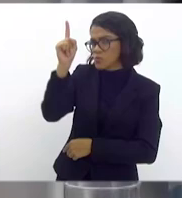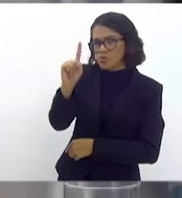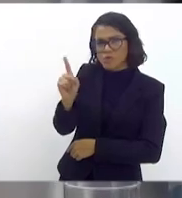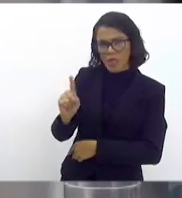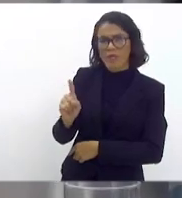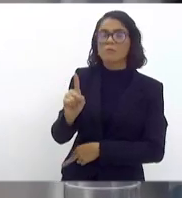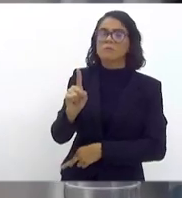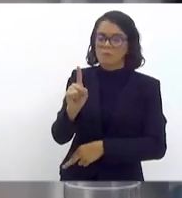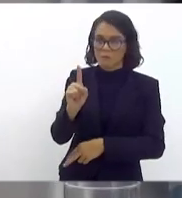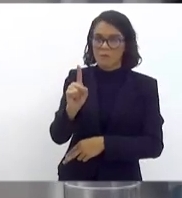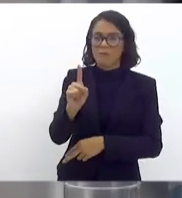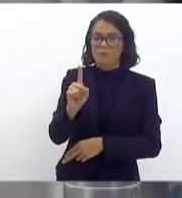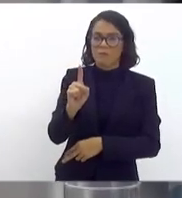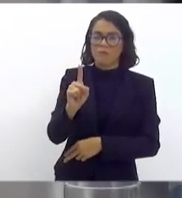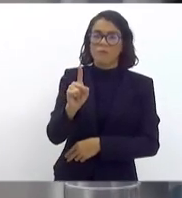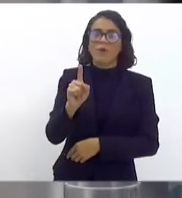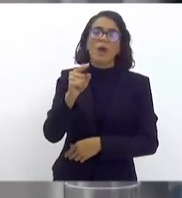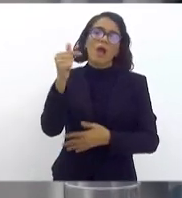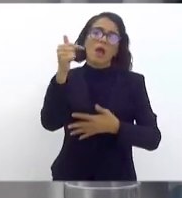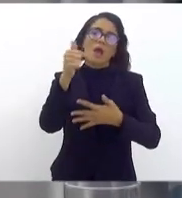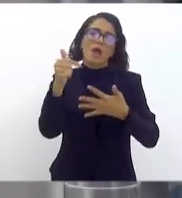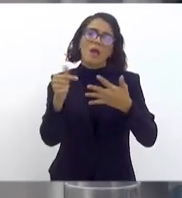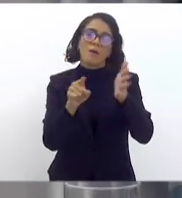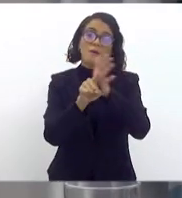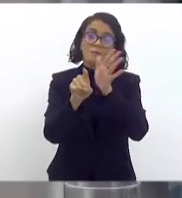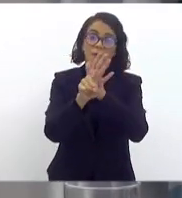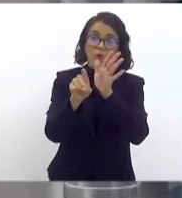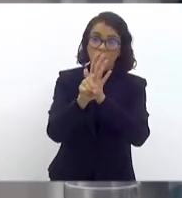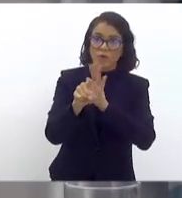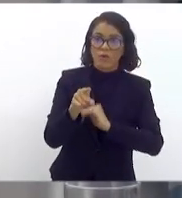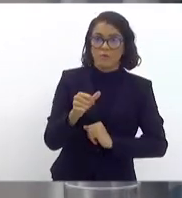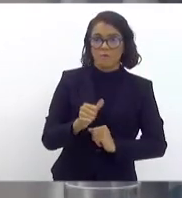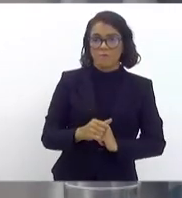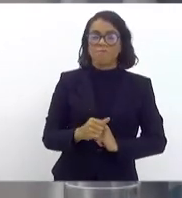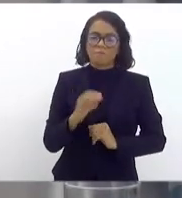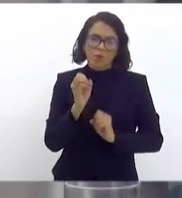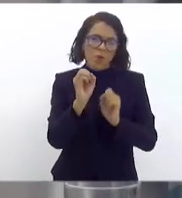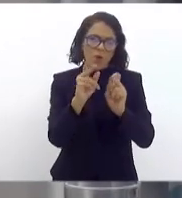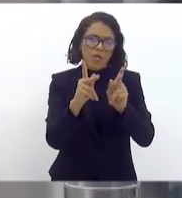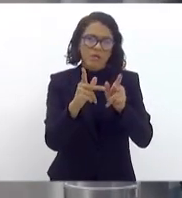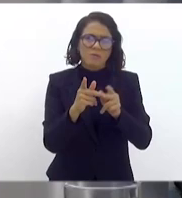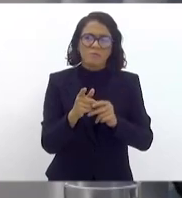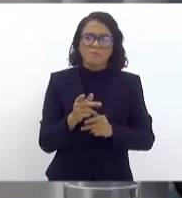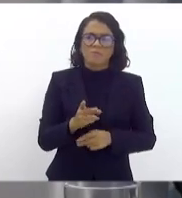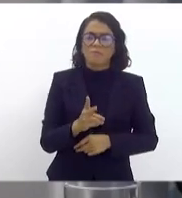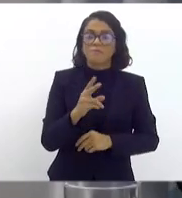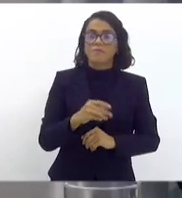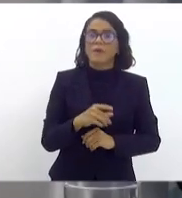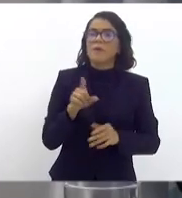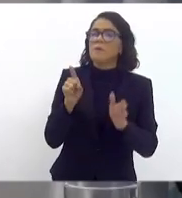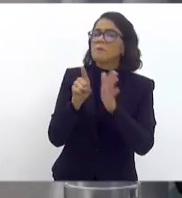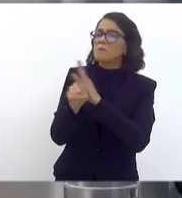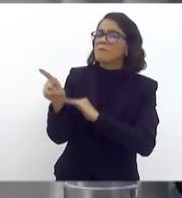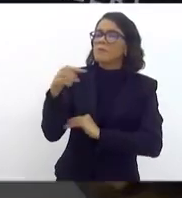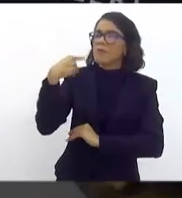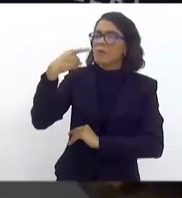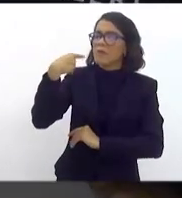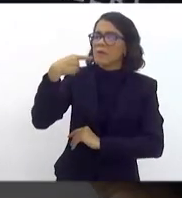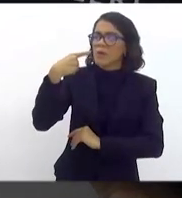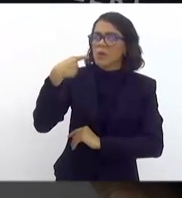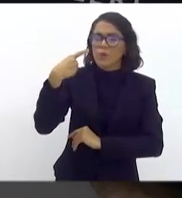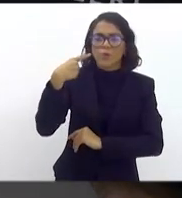eventualmente, os questionamentos dos senhores deputados. Deputado Arthur, eu peço só para a gente poder avançar. Só pergunta ao doutor.